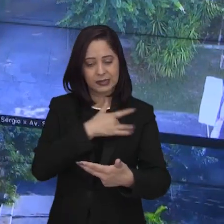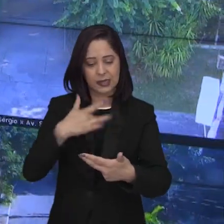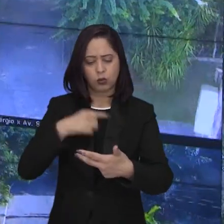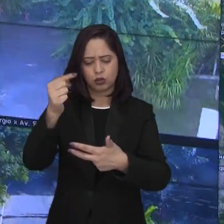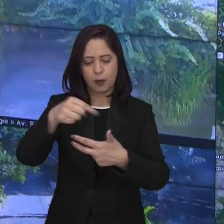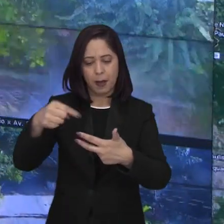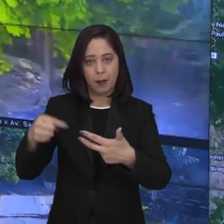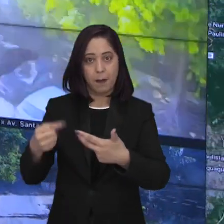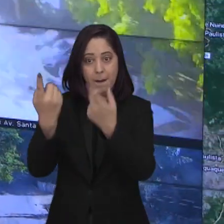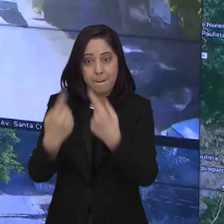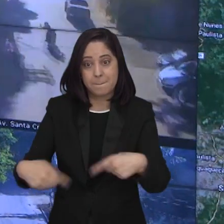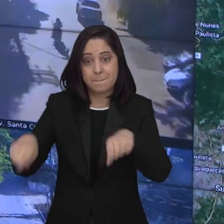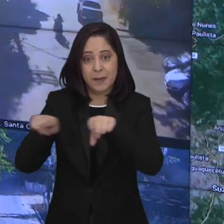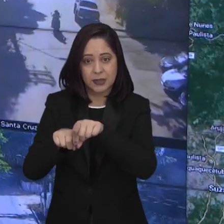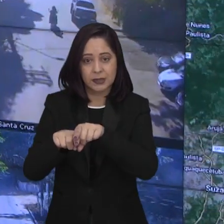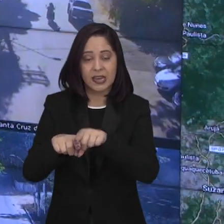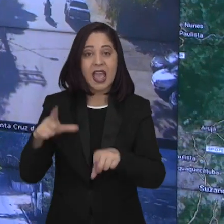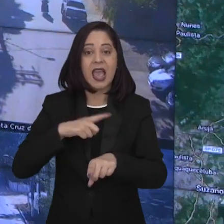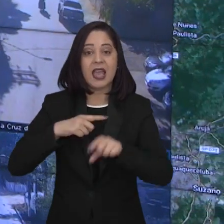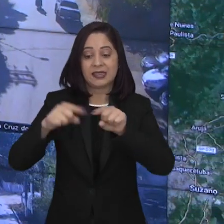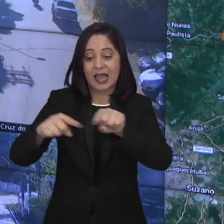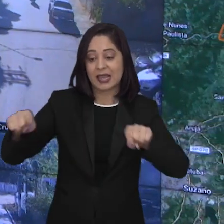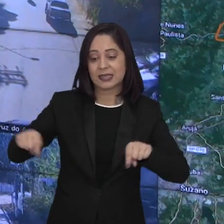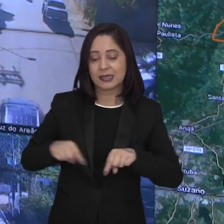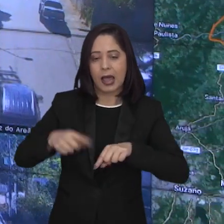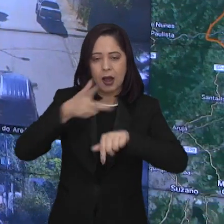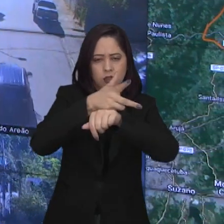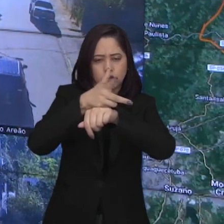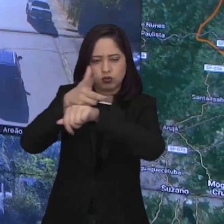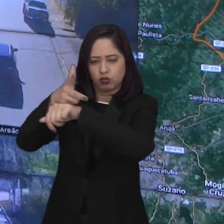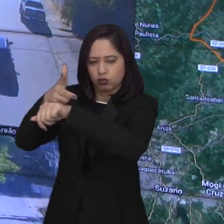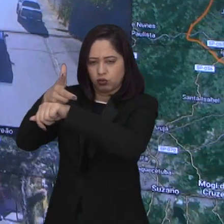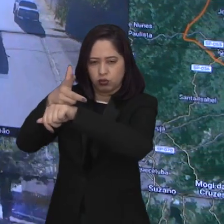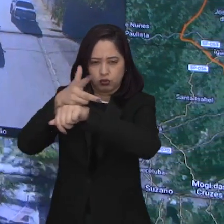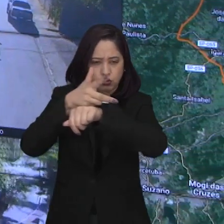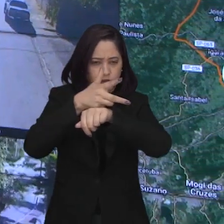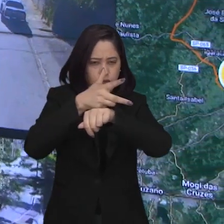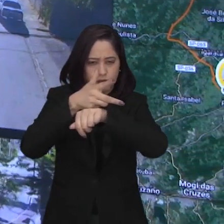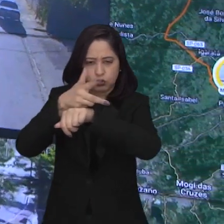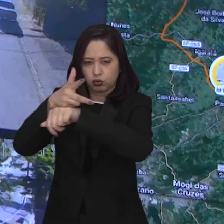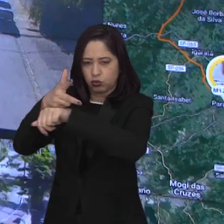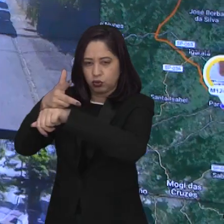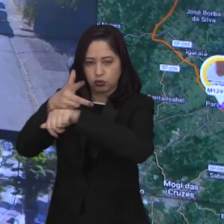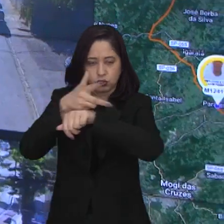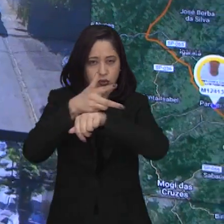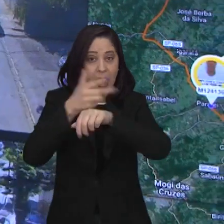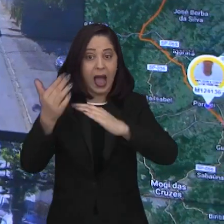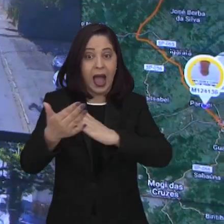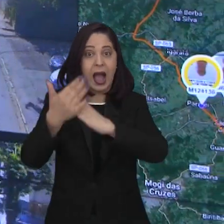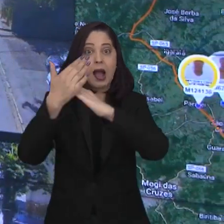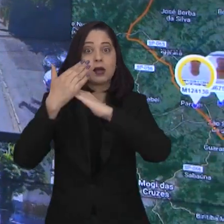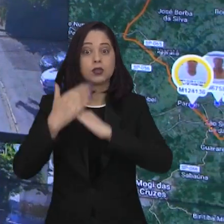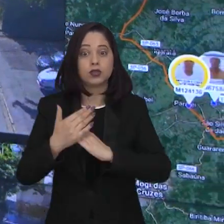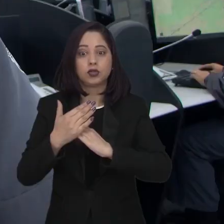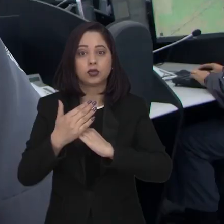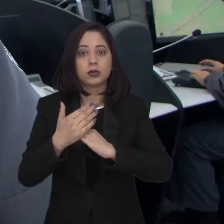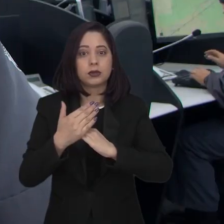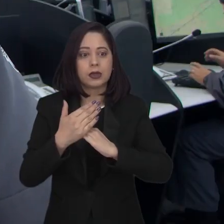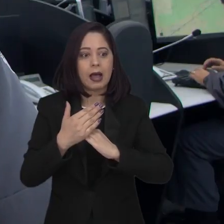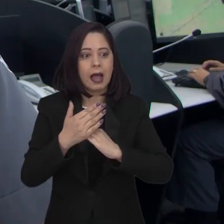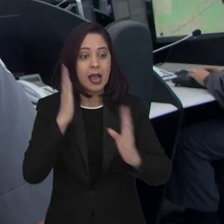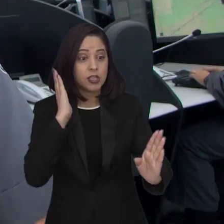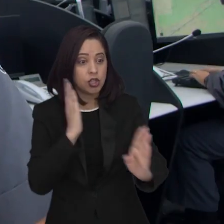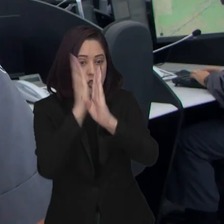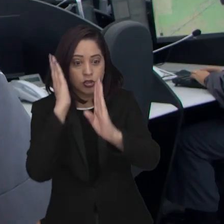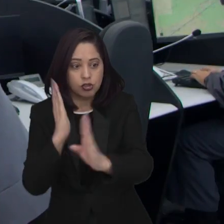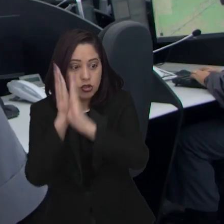temos aqui um sistema de video wall, 3 equipamentos desses que são utilizados para auxiliar